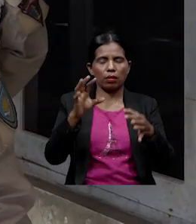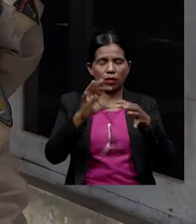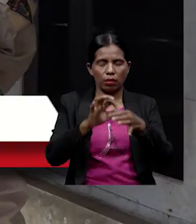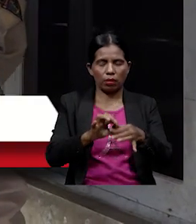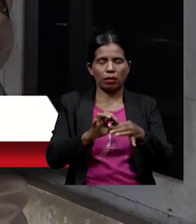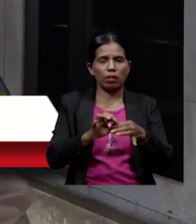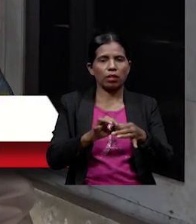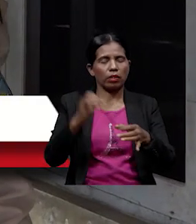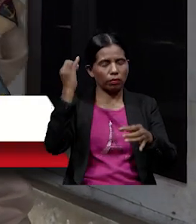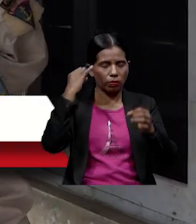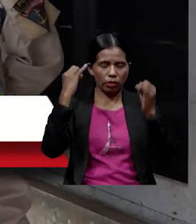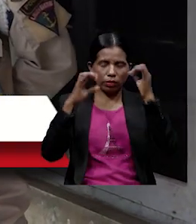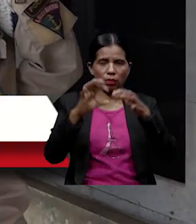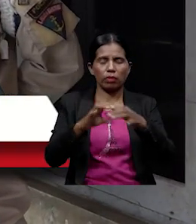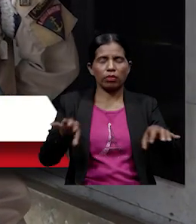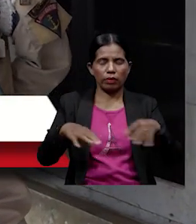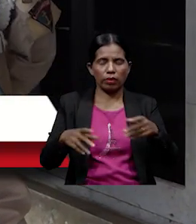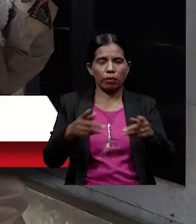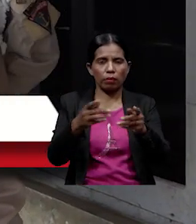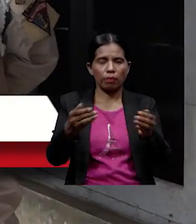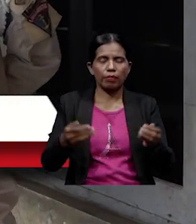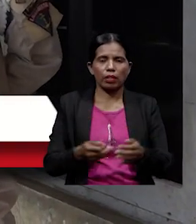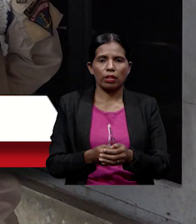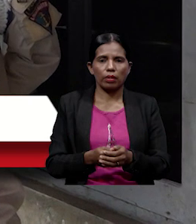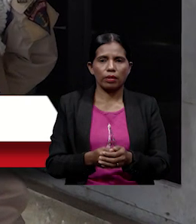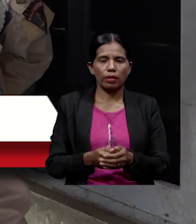serviço e Porto Areia, sira halau serviço e sira